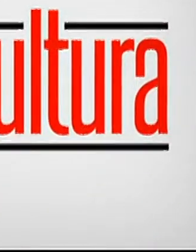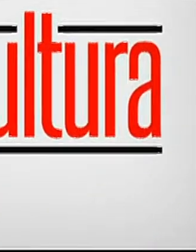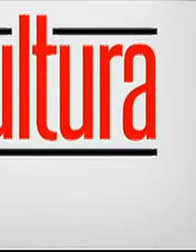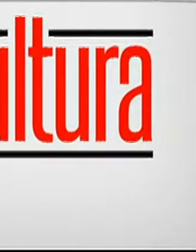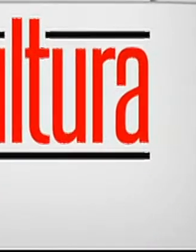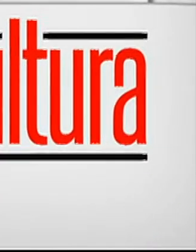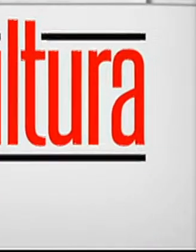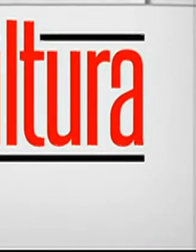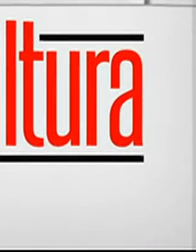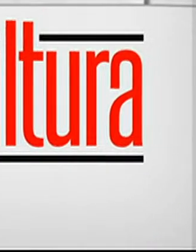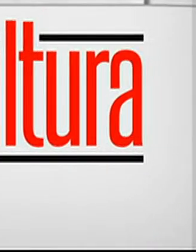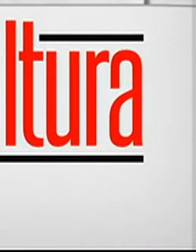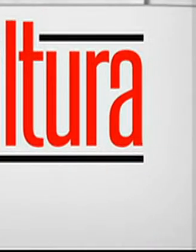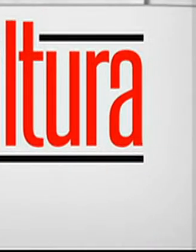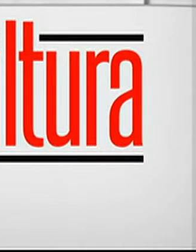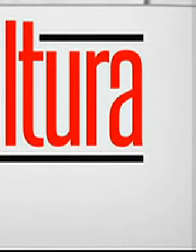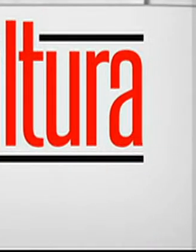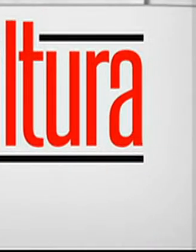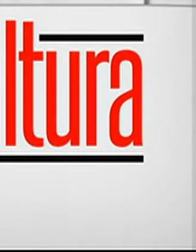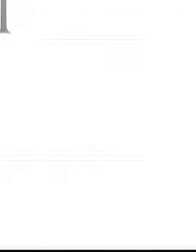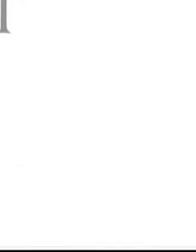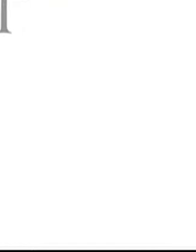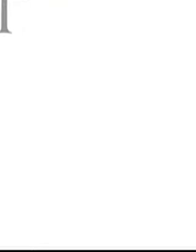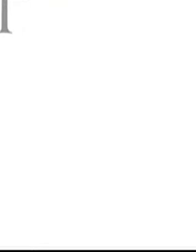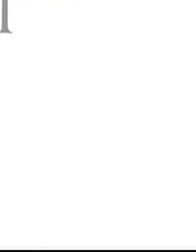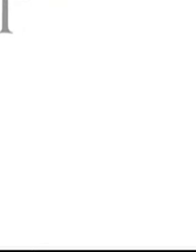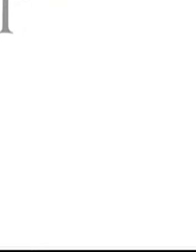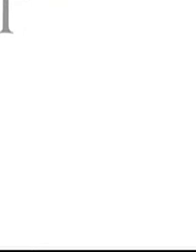Educar com cultura.